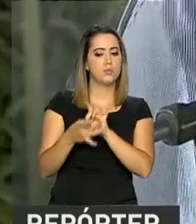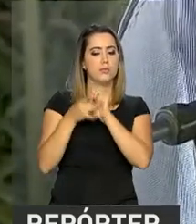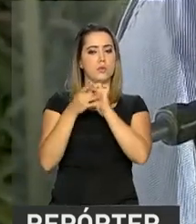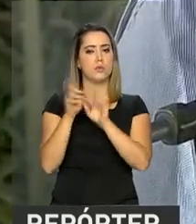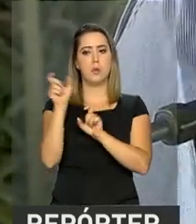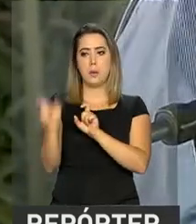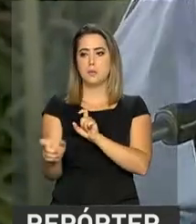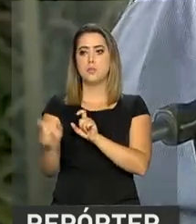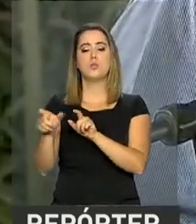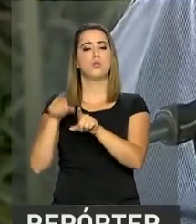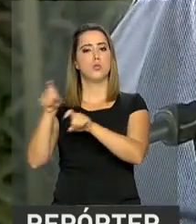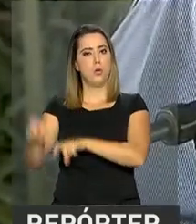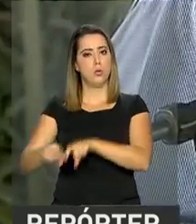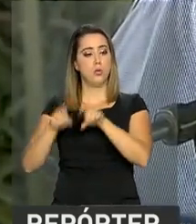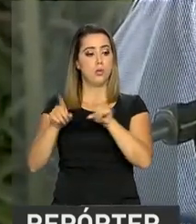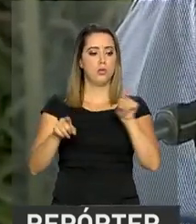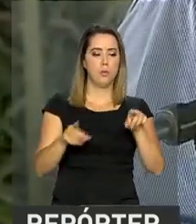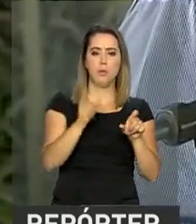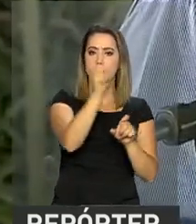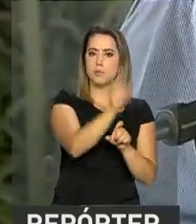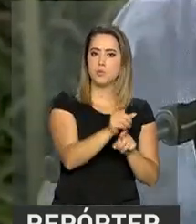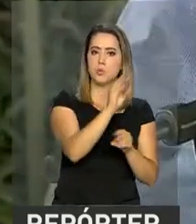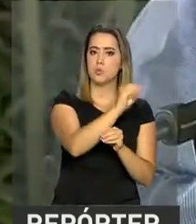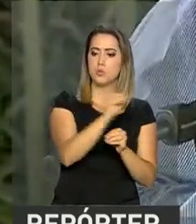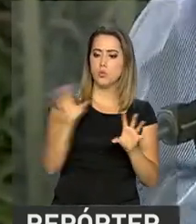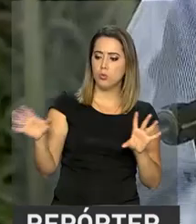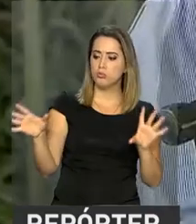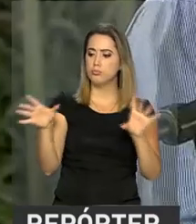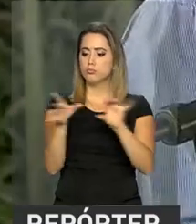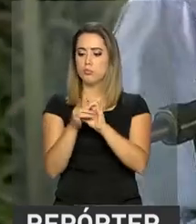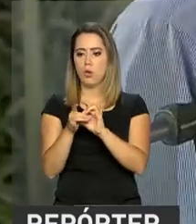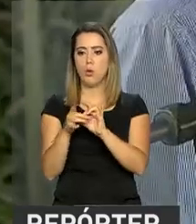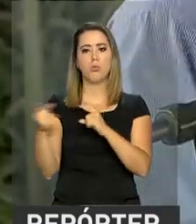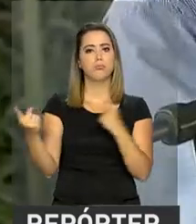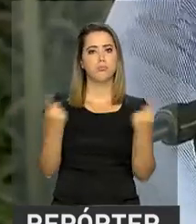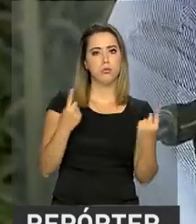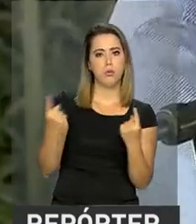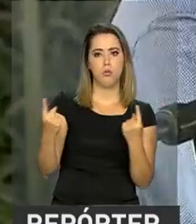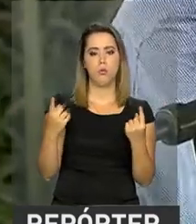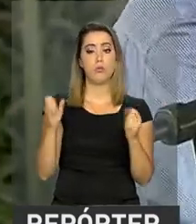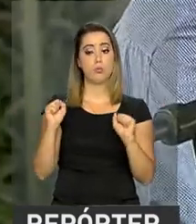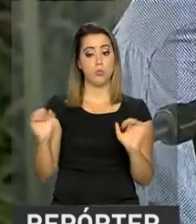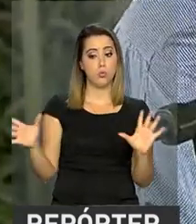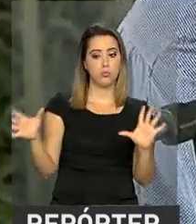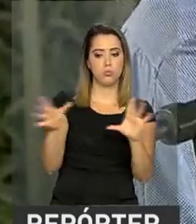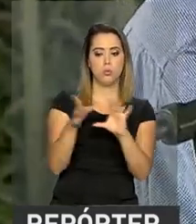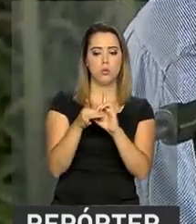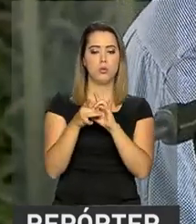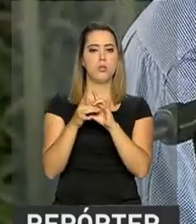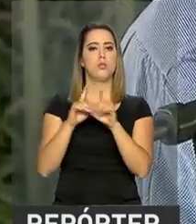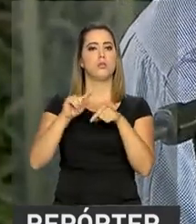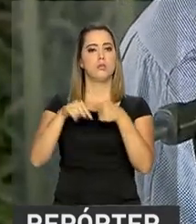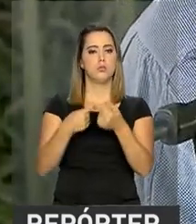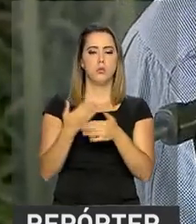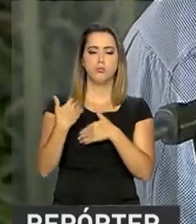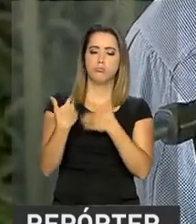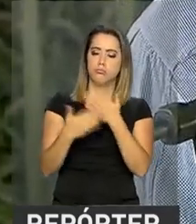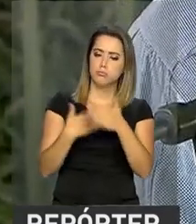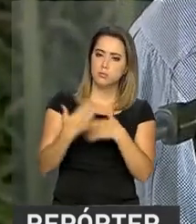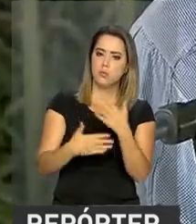são produtores com aqueles que preservam o meio ambiente e nenhum nem outro fará algo senão depois de um largo